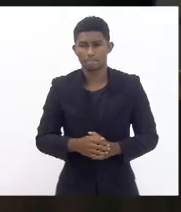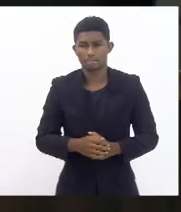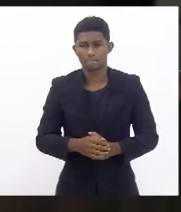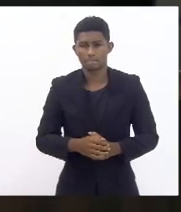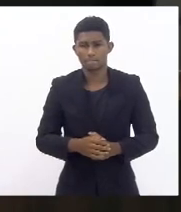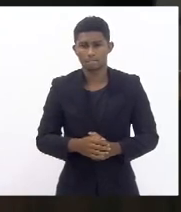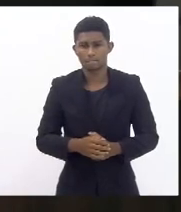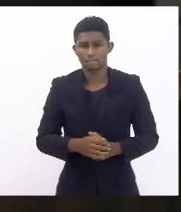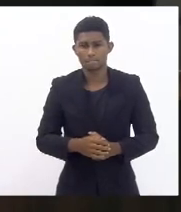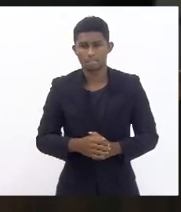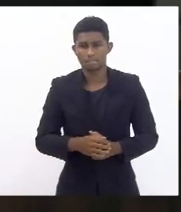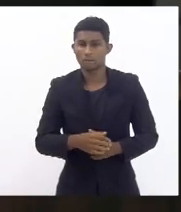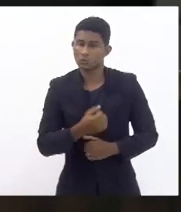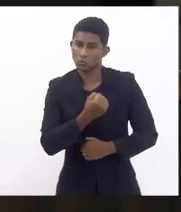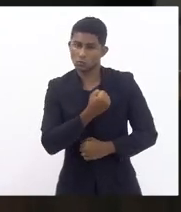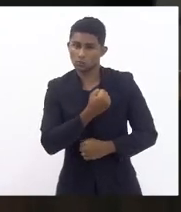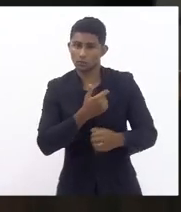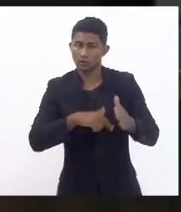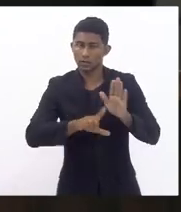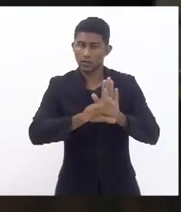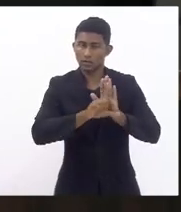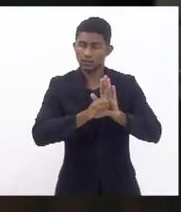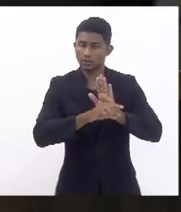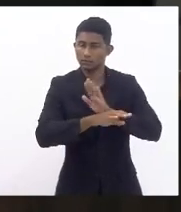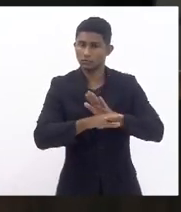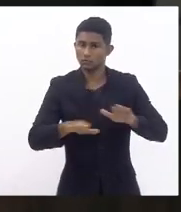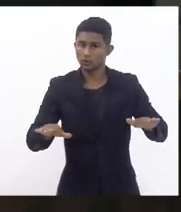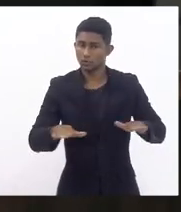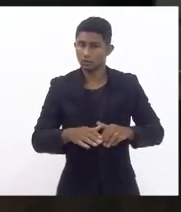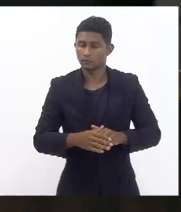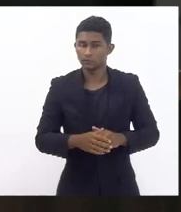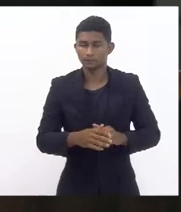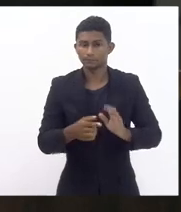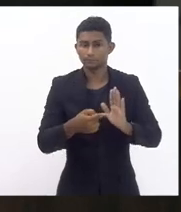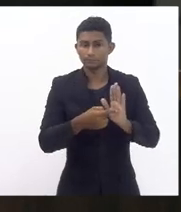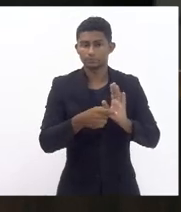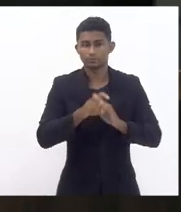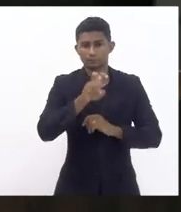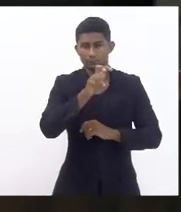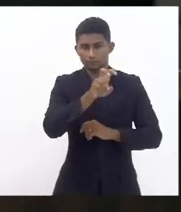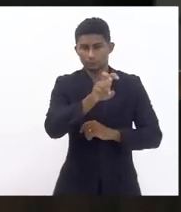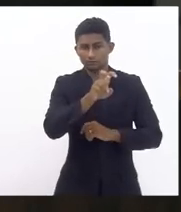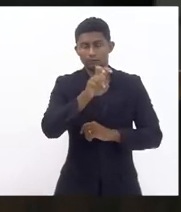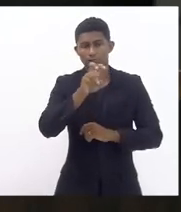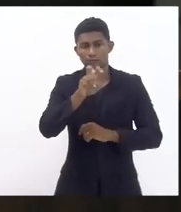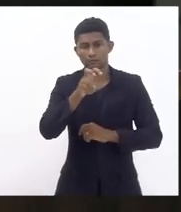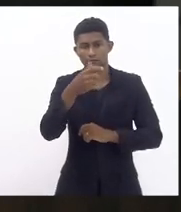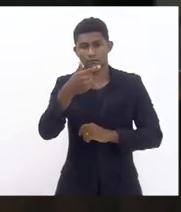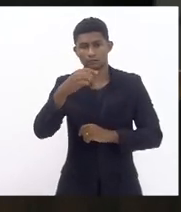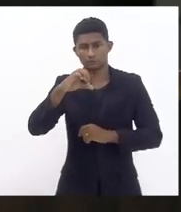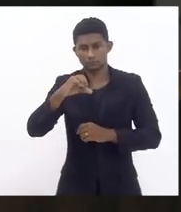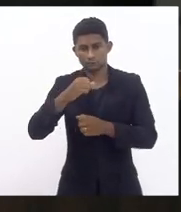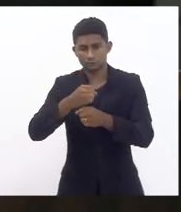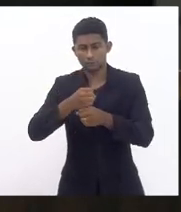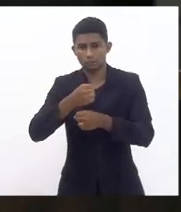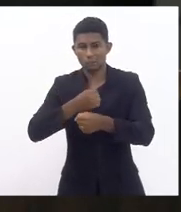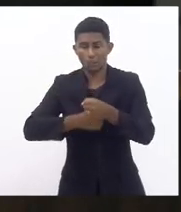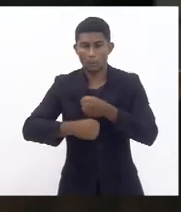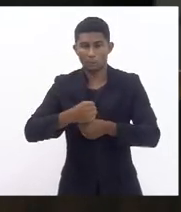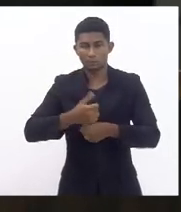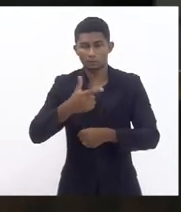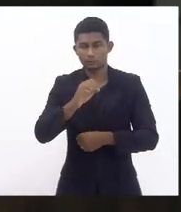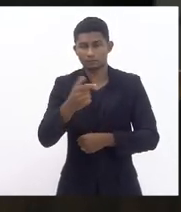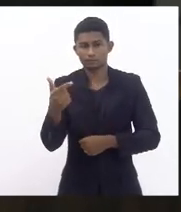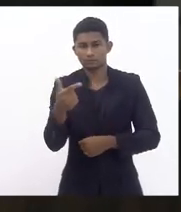Só tem um número aqui da lei. A lei 5.529 de 22. Para que